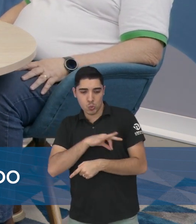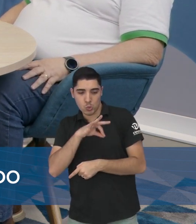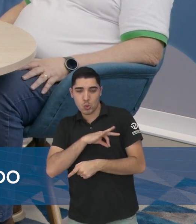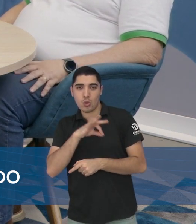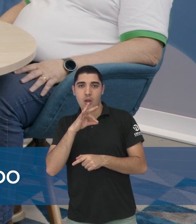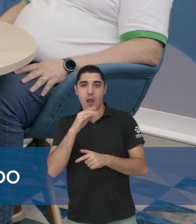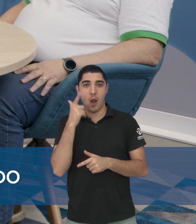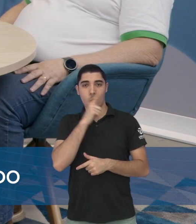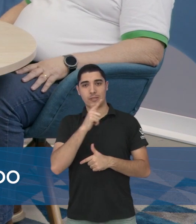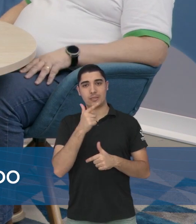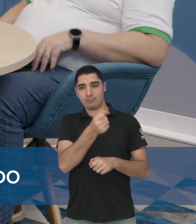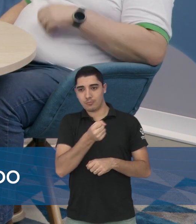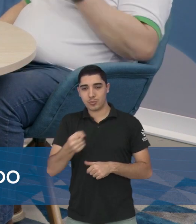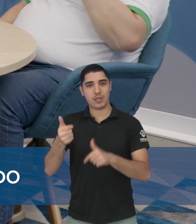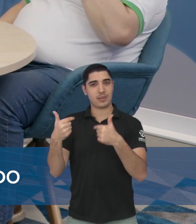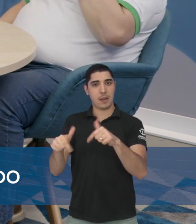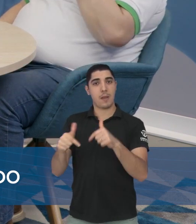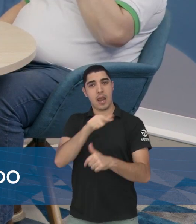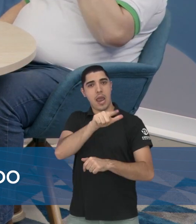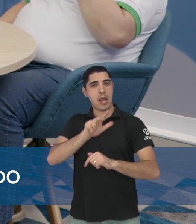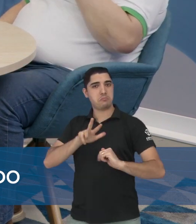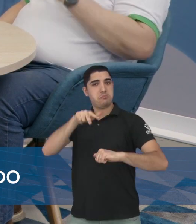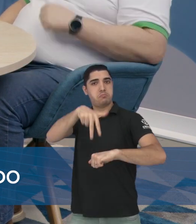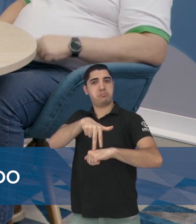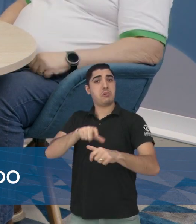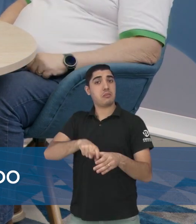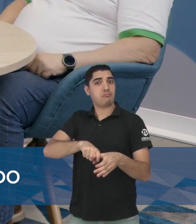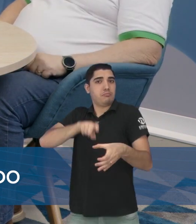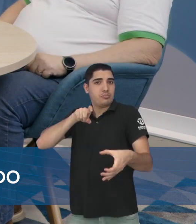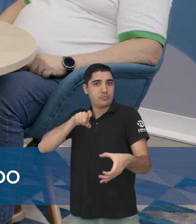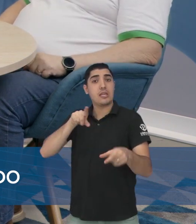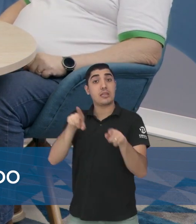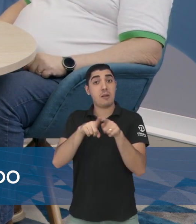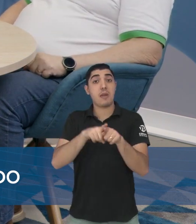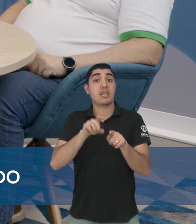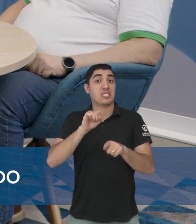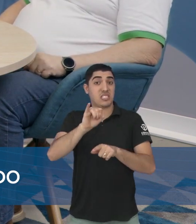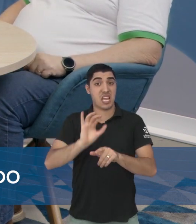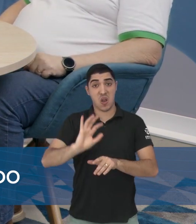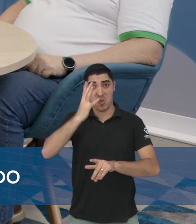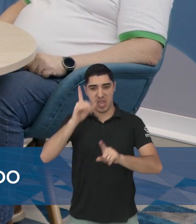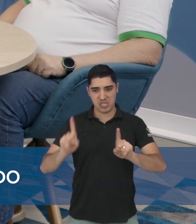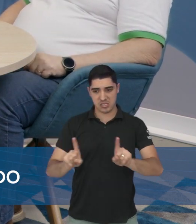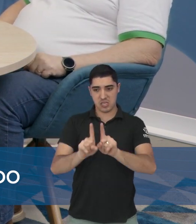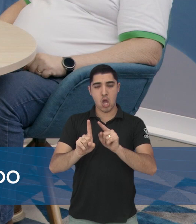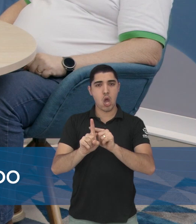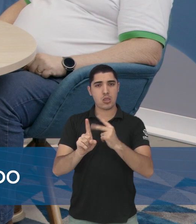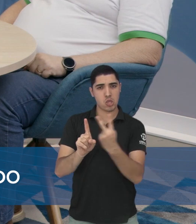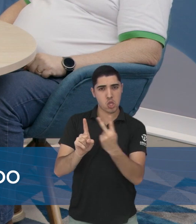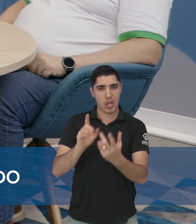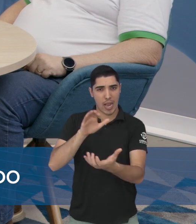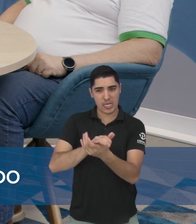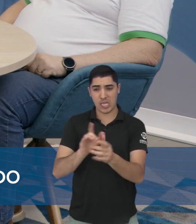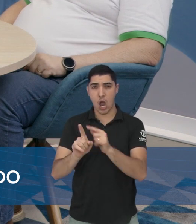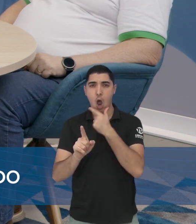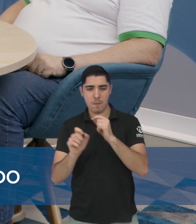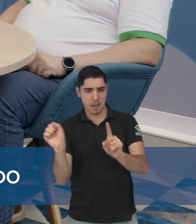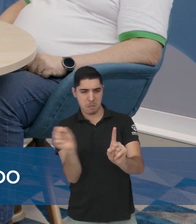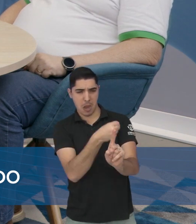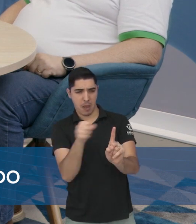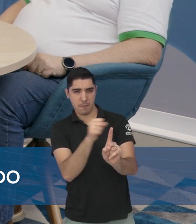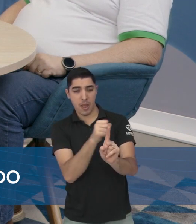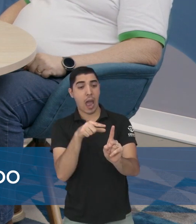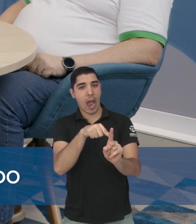graninha, sobreviver, né, consegue ficar empoderada, ela também consegue sair de uma relação abusiva, seja de uma